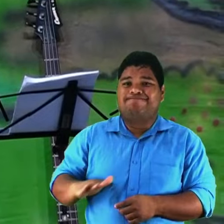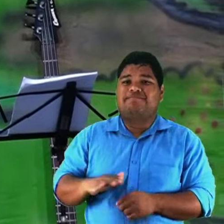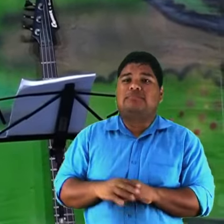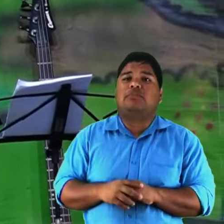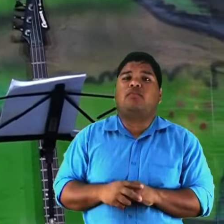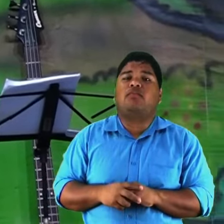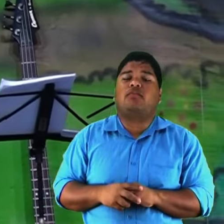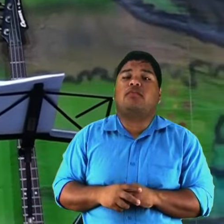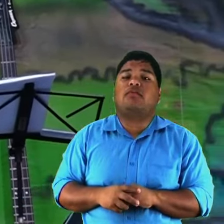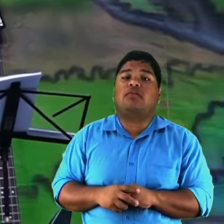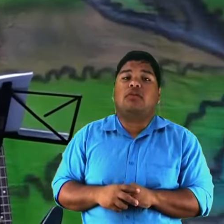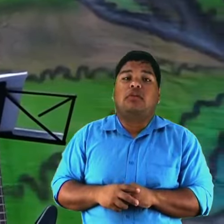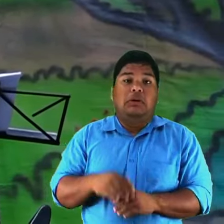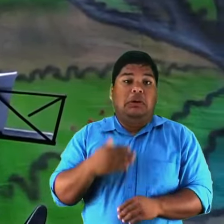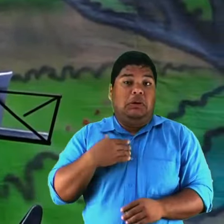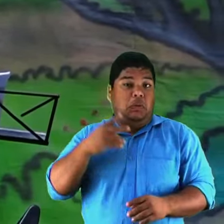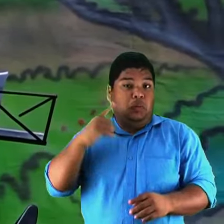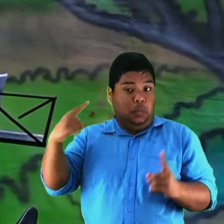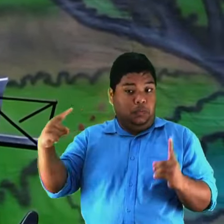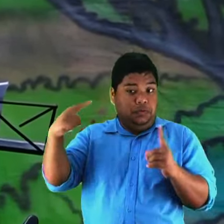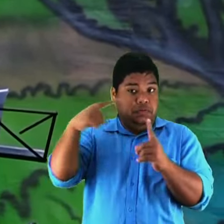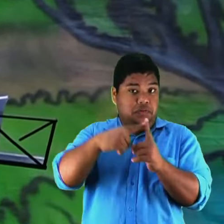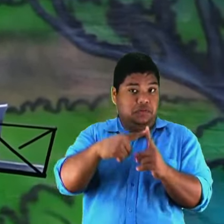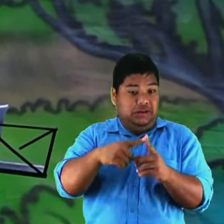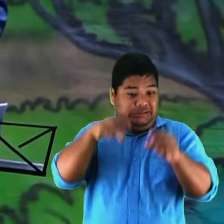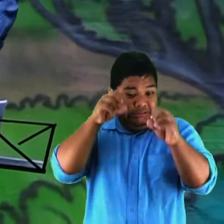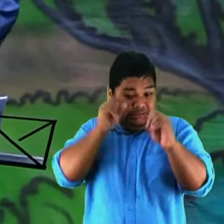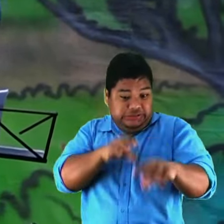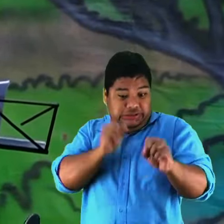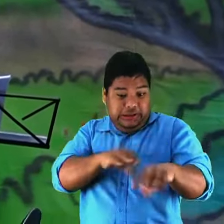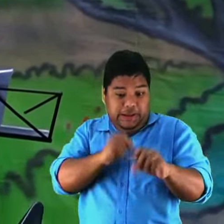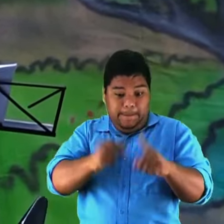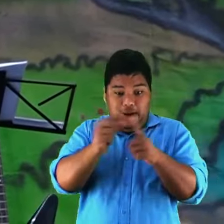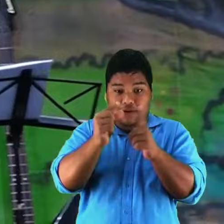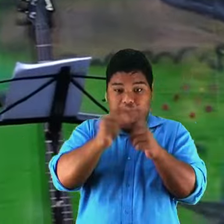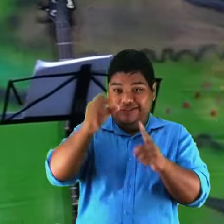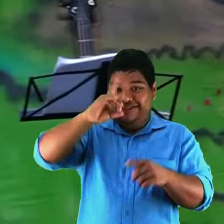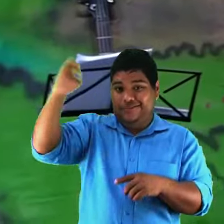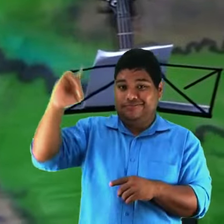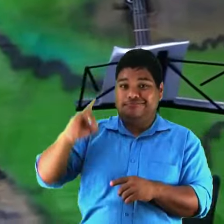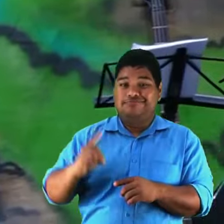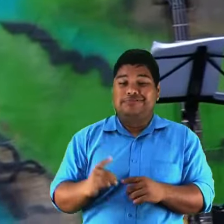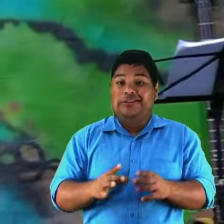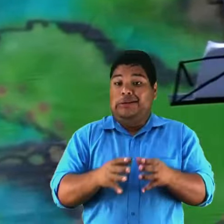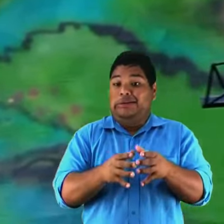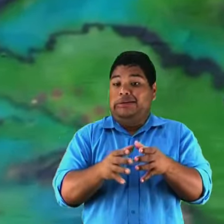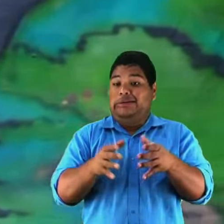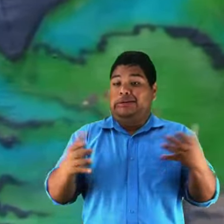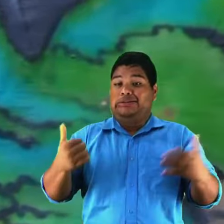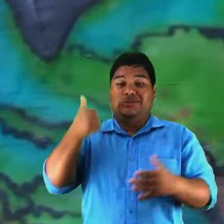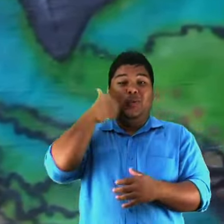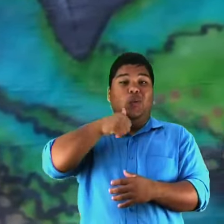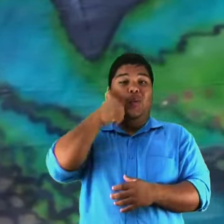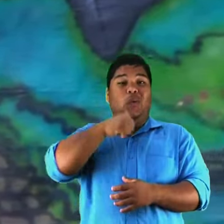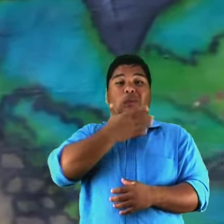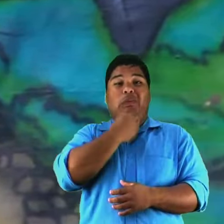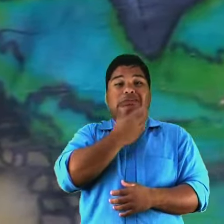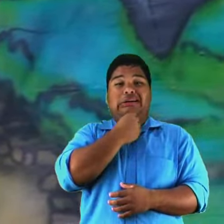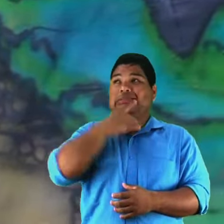alvo. Grandes homens e mulheres de Deus, que ia fazer diferença na